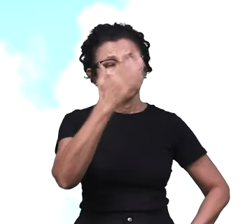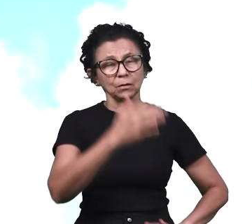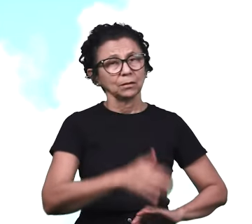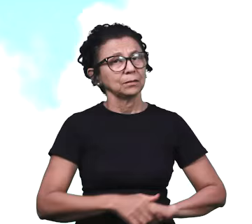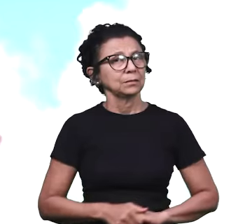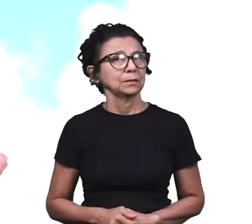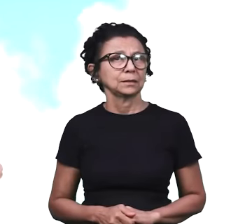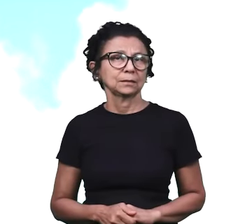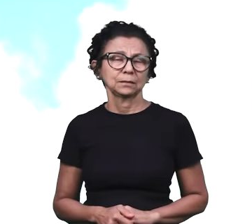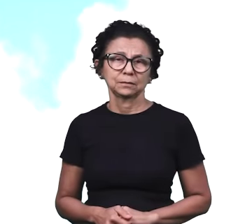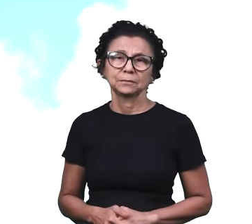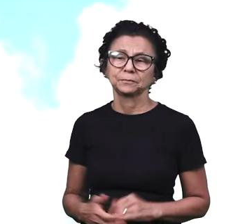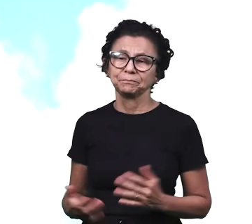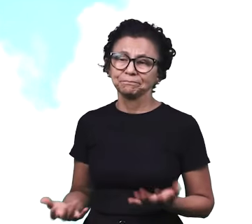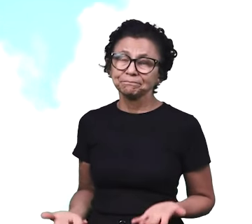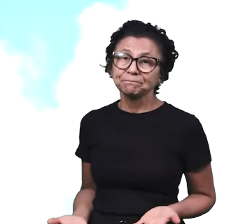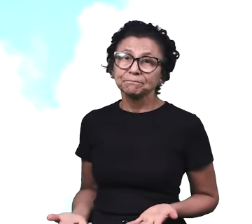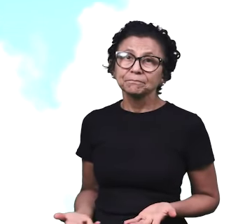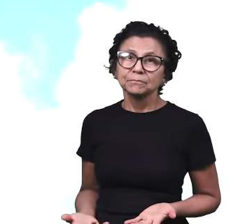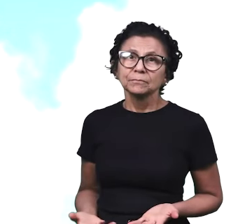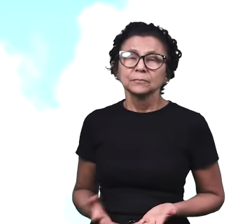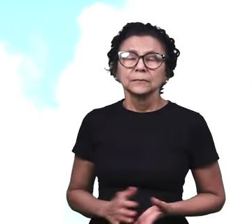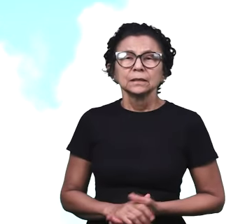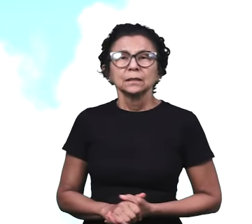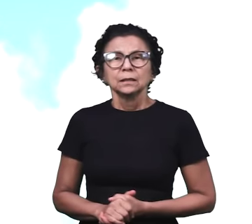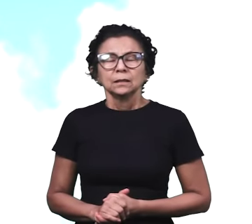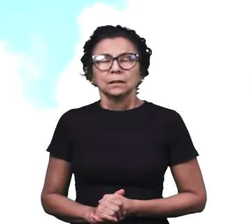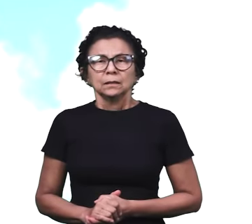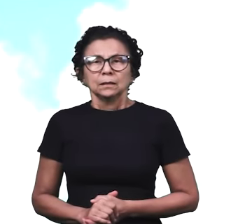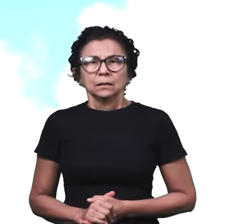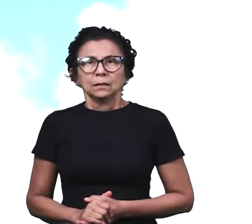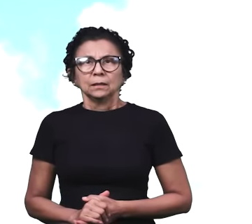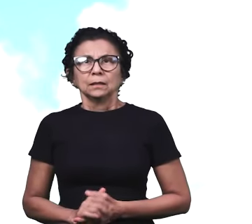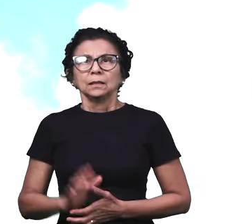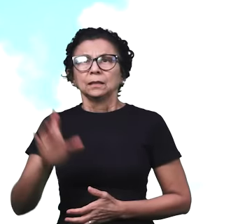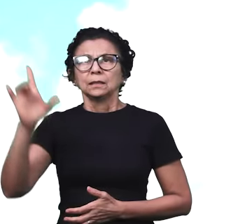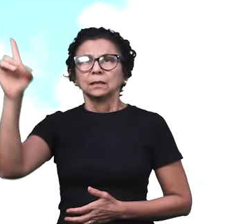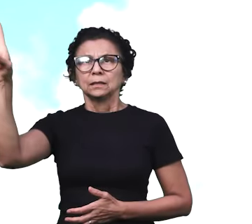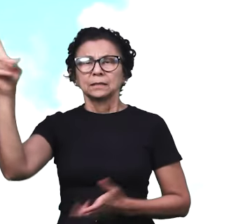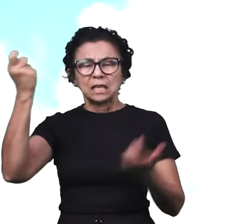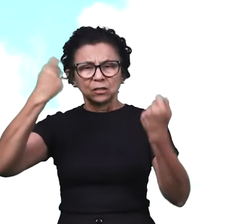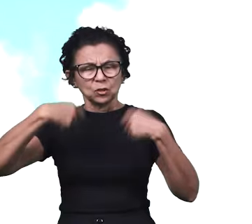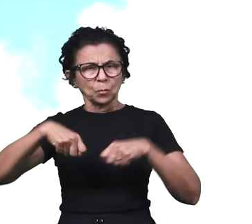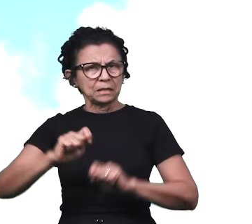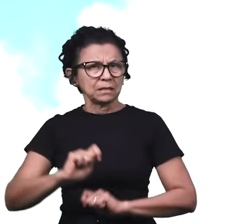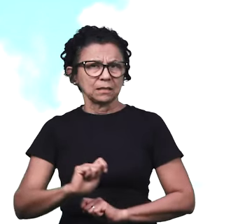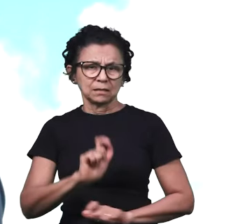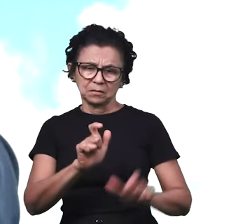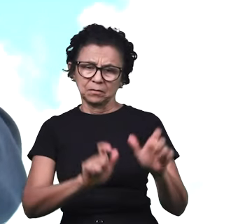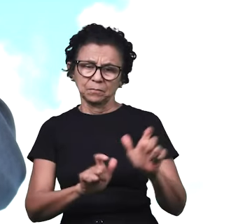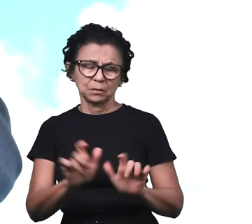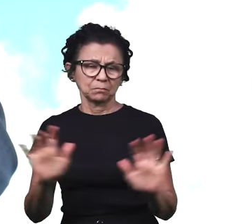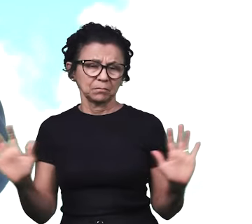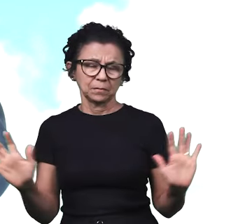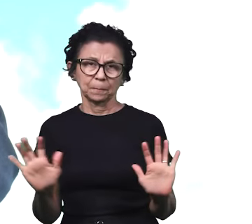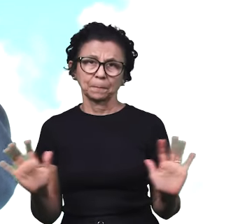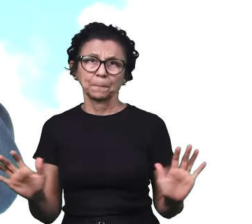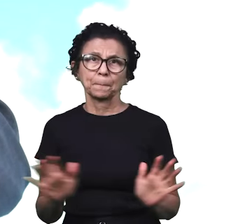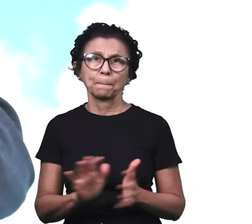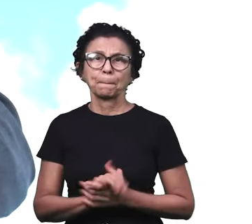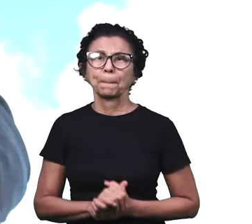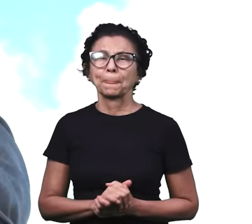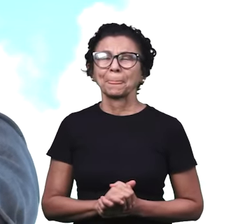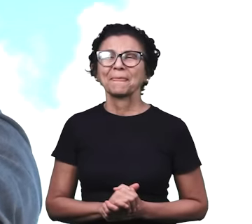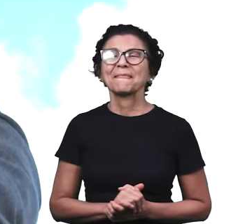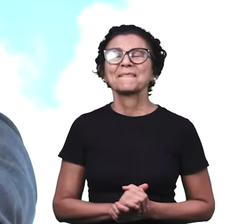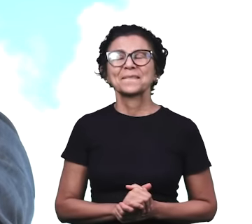para eles produzirem para Deus. Deus não precisa. Mas eles iam precisar do Senhor. Não vai faltar produção na sua vida. Glória a Deus. O Senhor não vai deixar